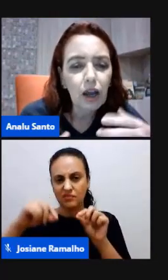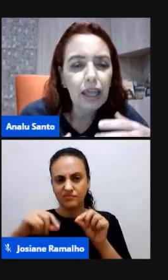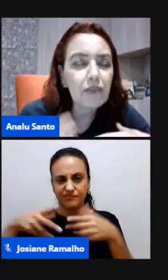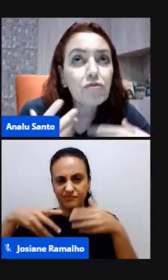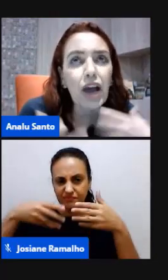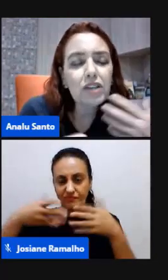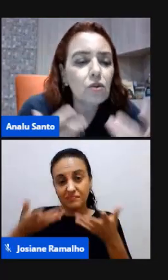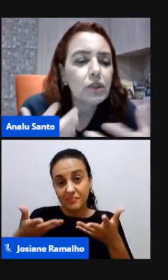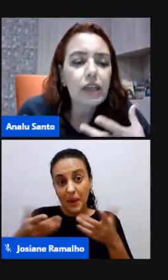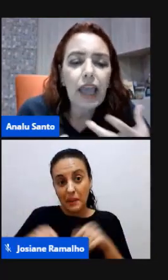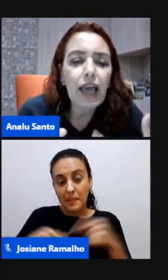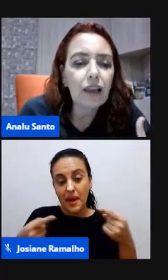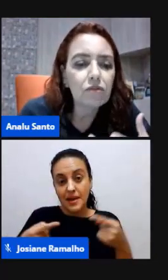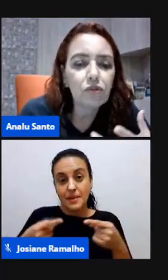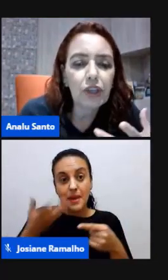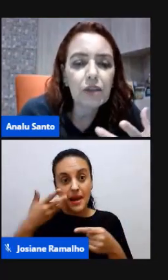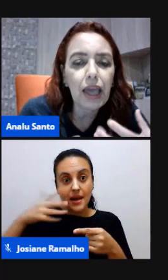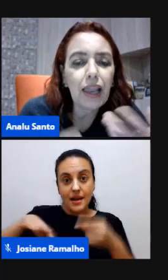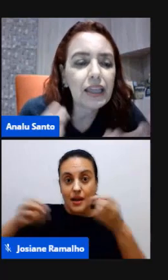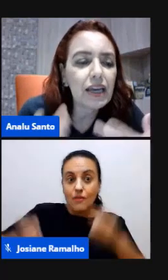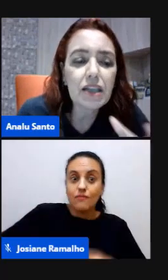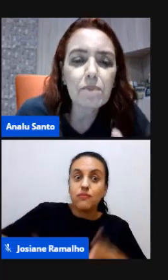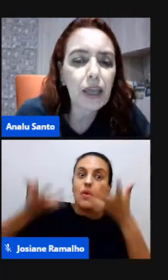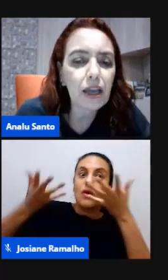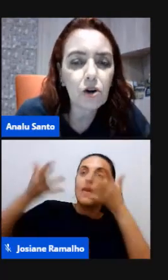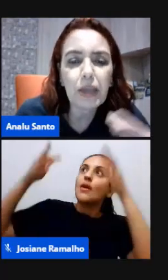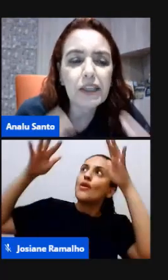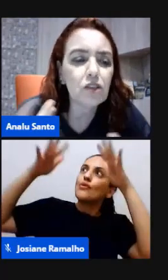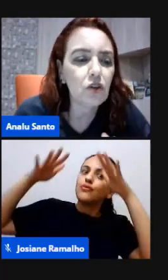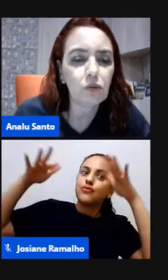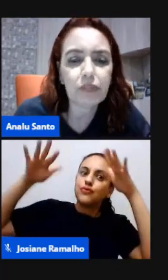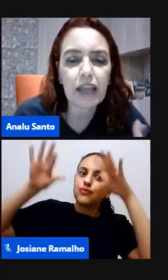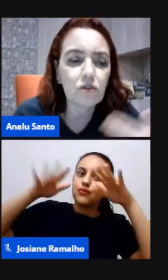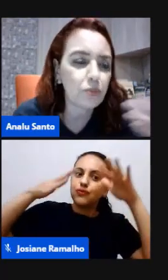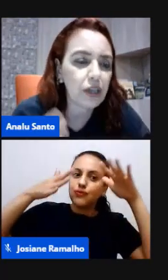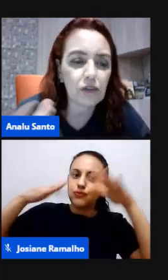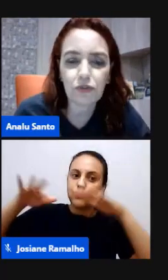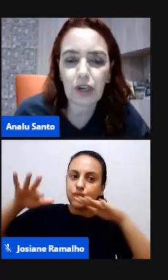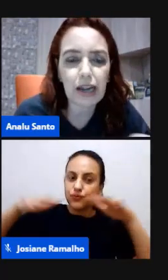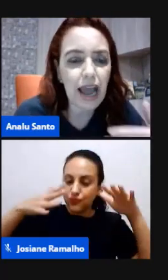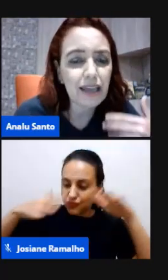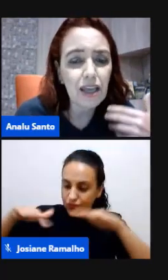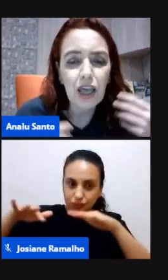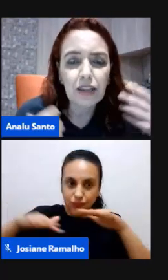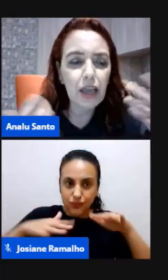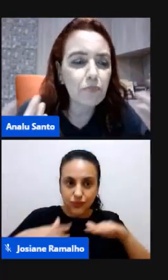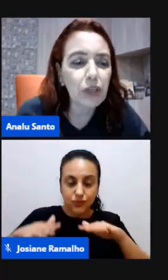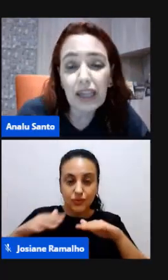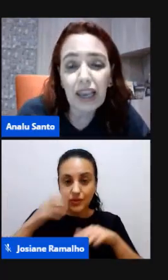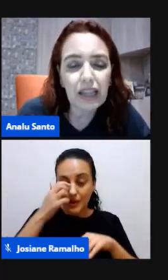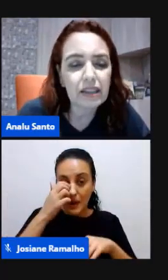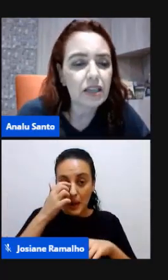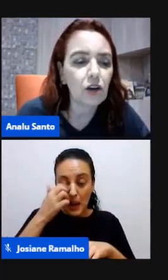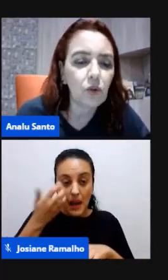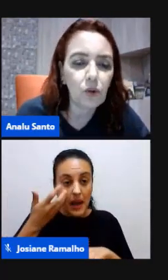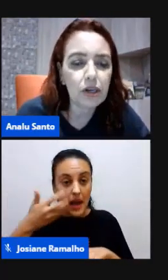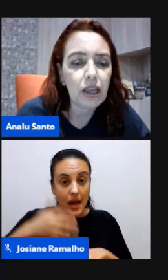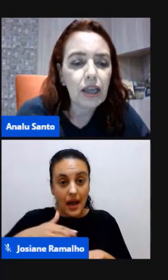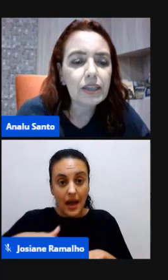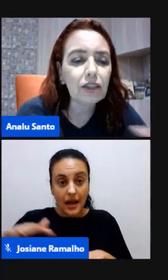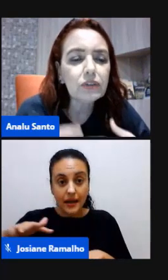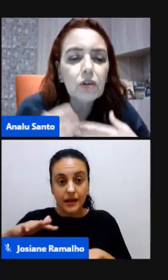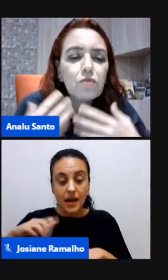isso faz com que ela queira saber como é que isso acontece, por que a folha cai, né? Por que ela está dessa